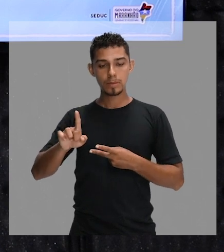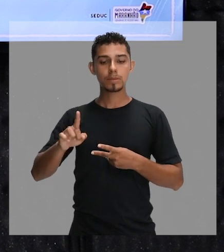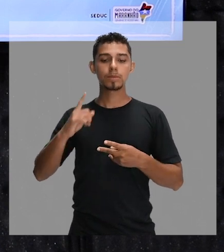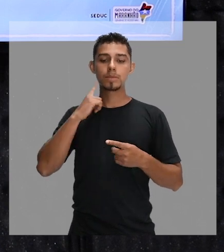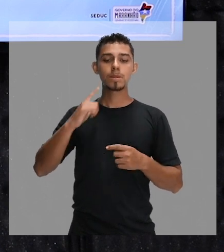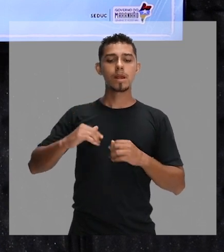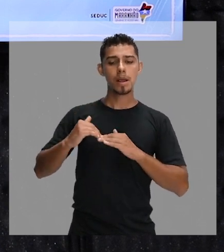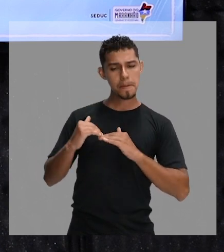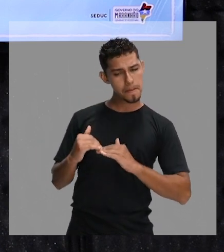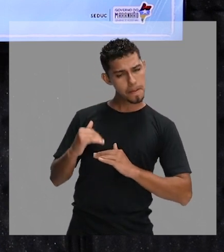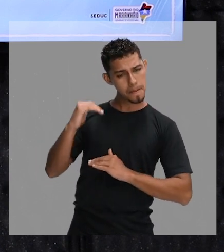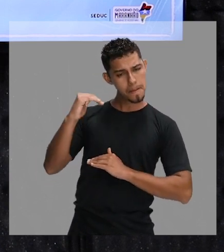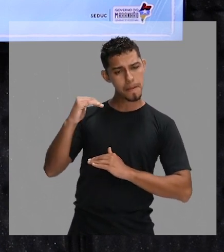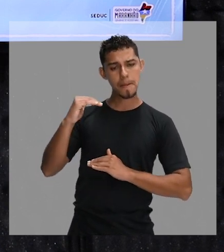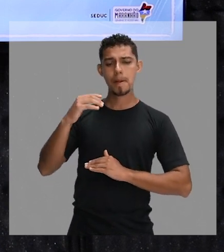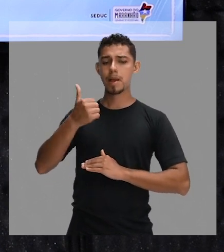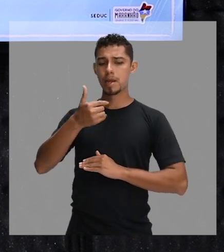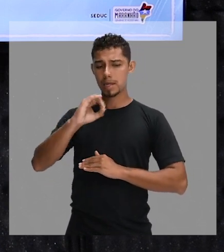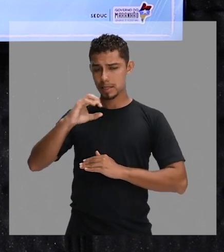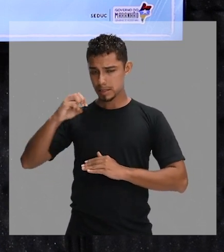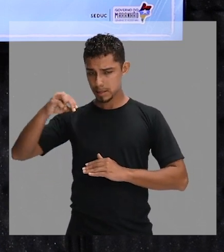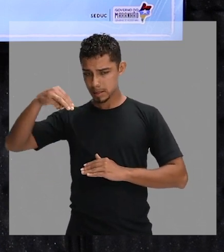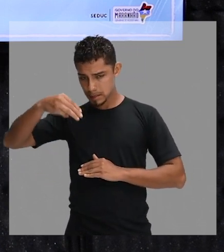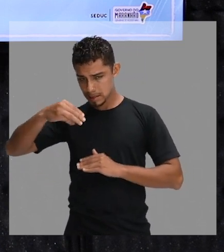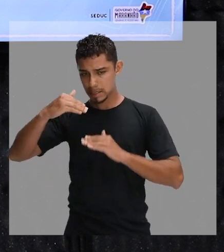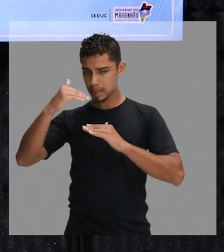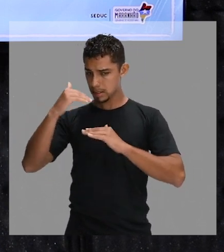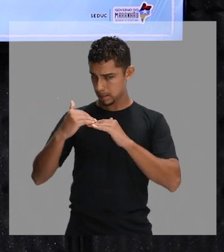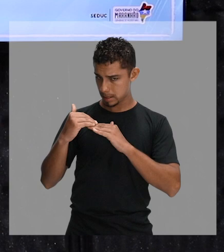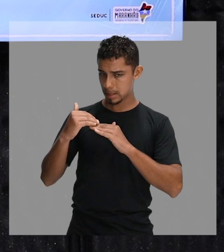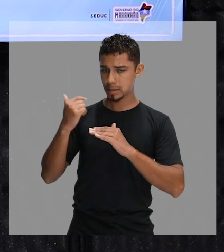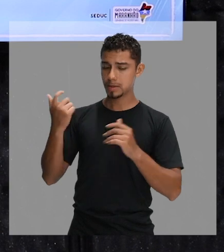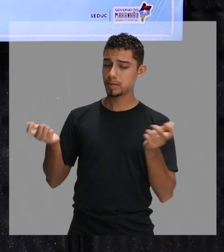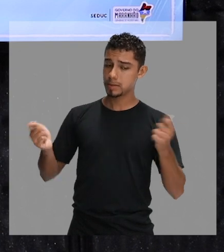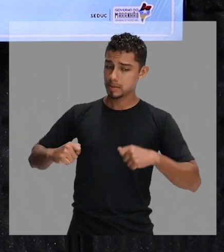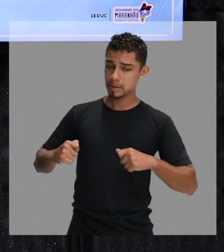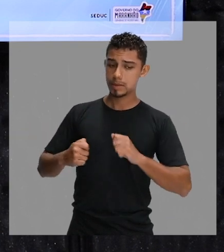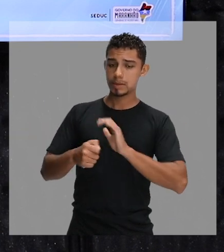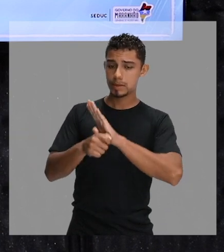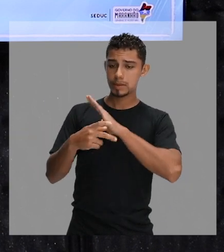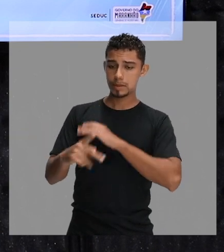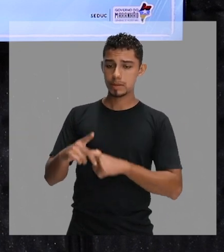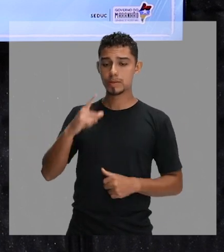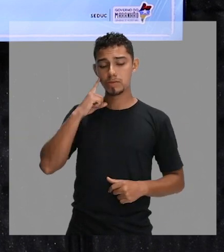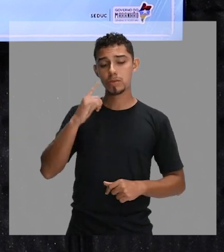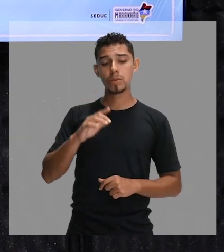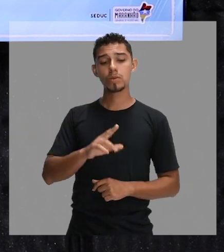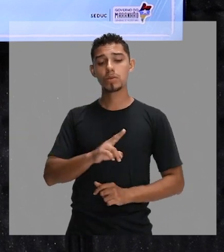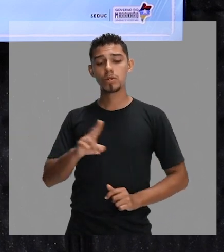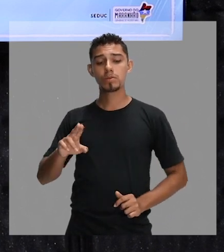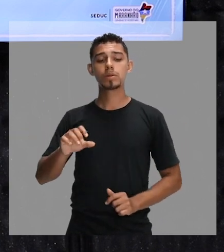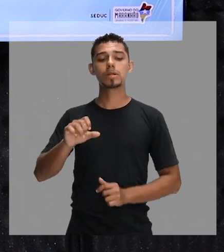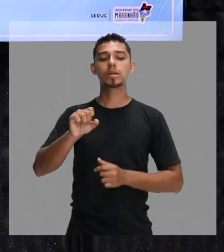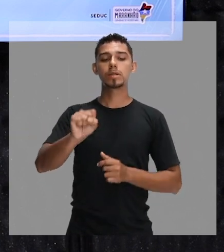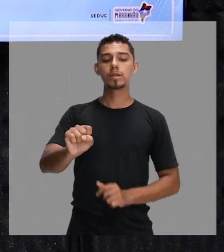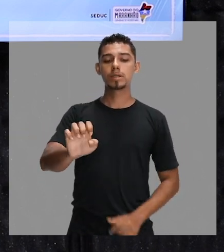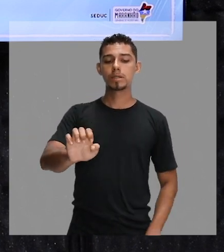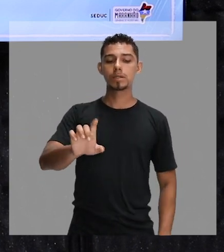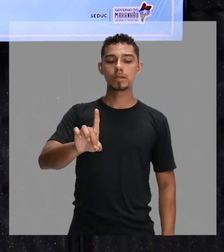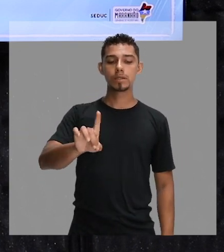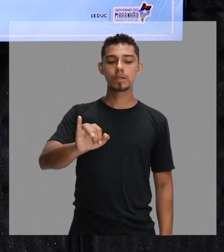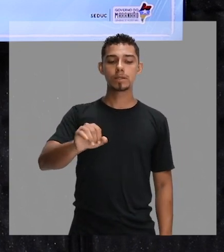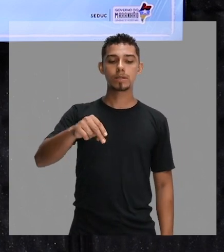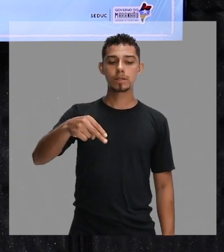geralmente altitudes abaixo de 100 metros e são caracterizadas pelo processo de sedimentação. Nas planícies,